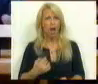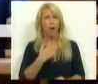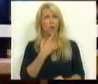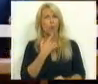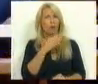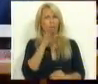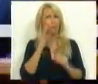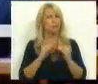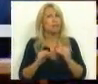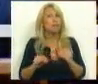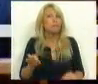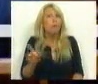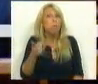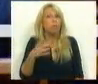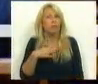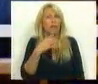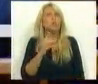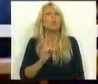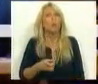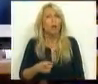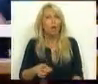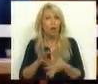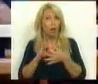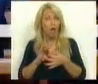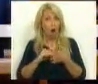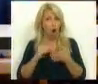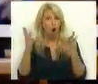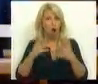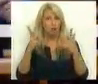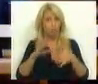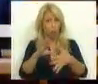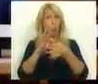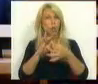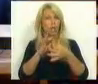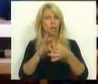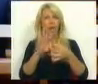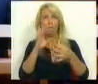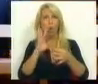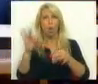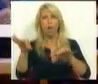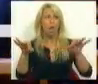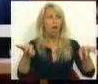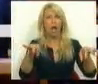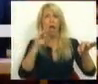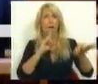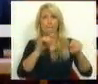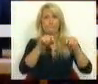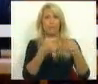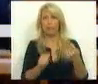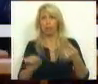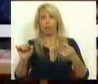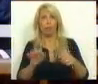Que gráis-te dizer que o orçamento é da coligação mas não é afinal de nenhum dos partidos nem do PSD nem do CDS?